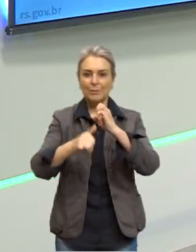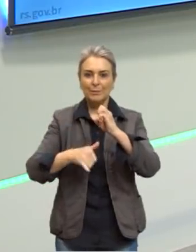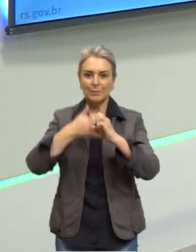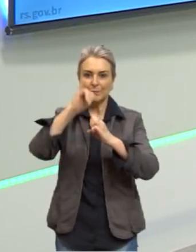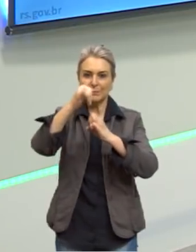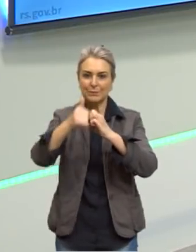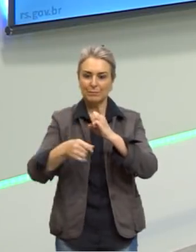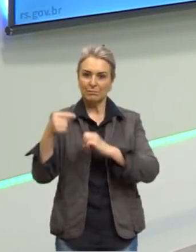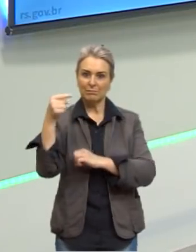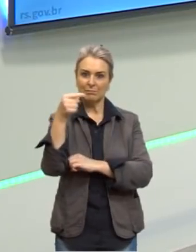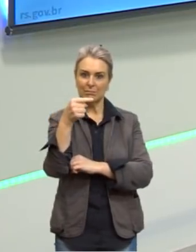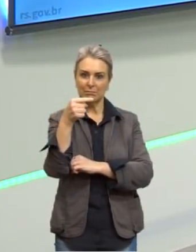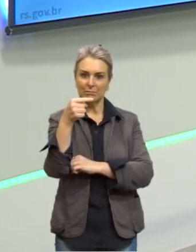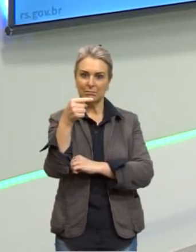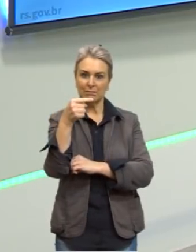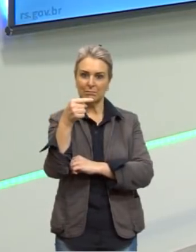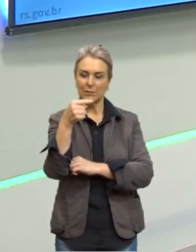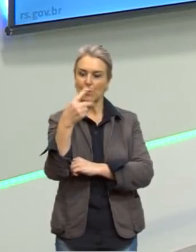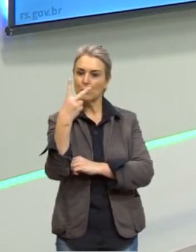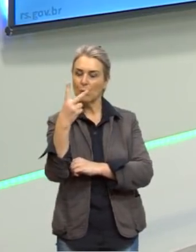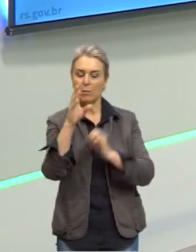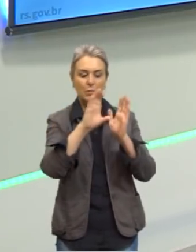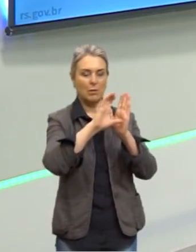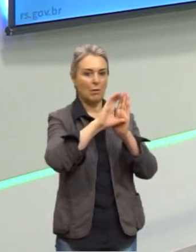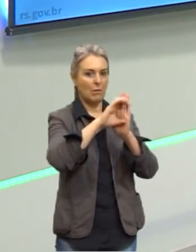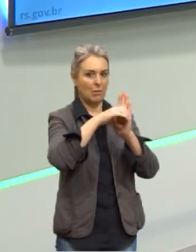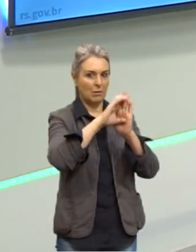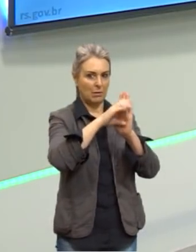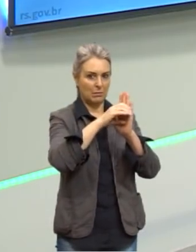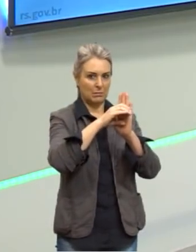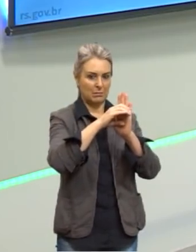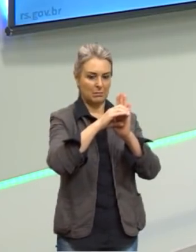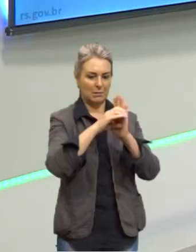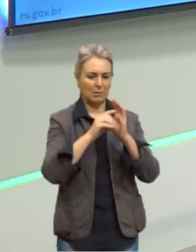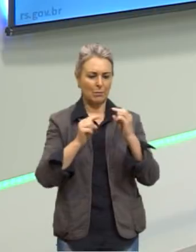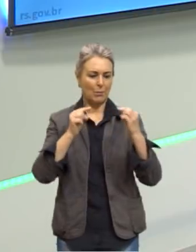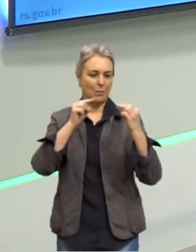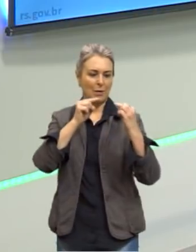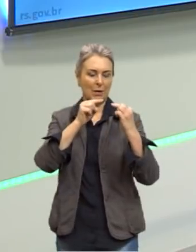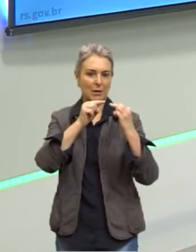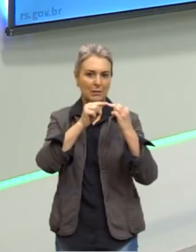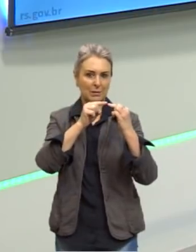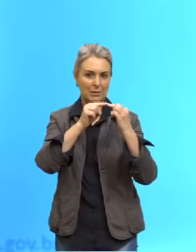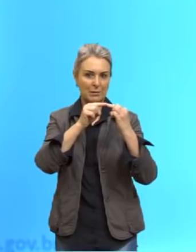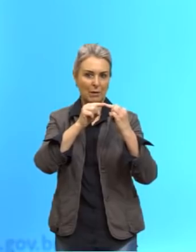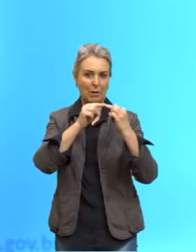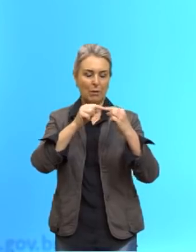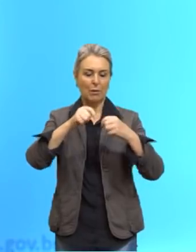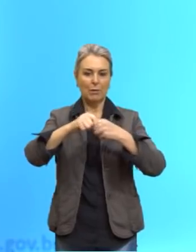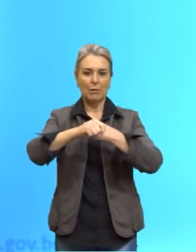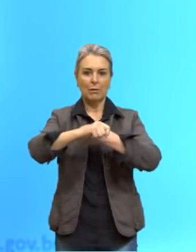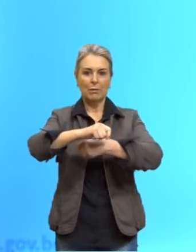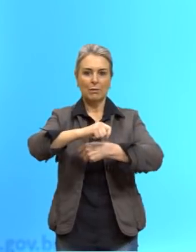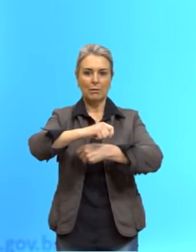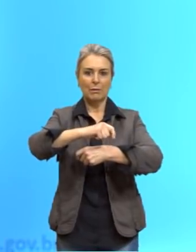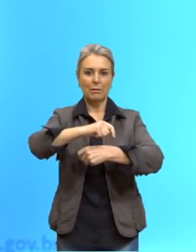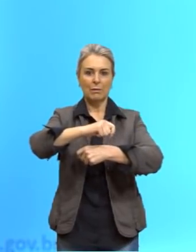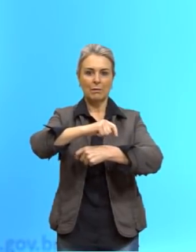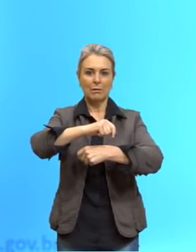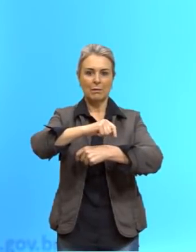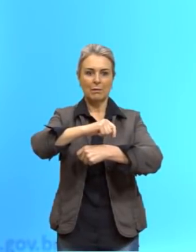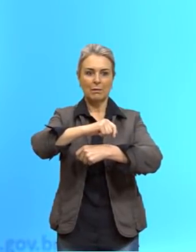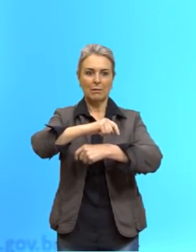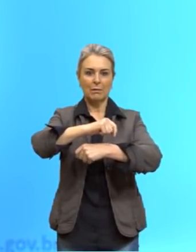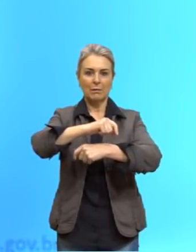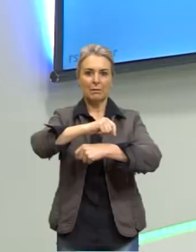por isso que a gente está trabalhando esses dois conceitos uma ligação covalente apolar o que